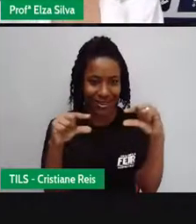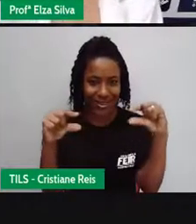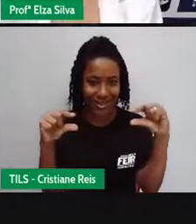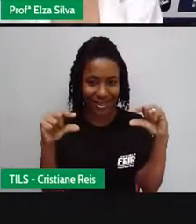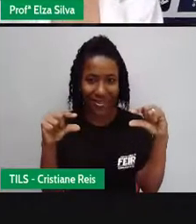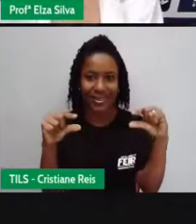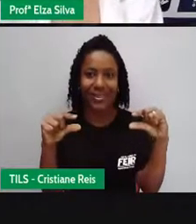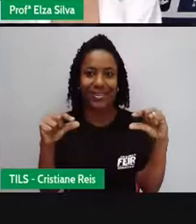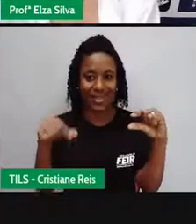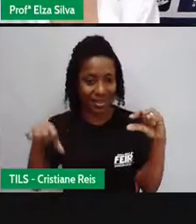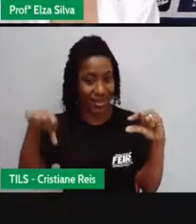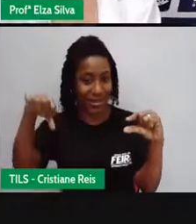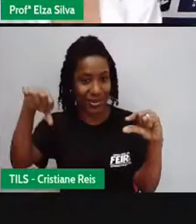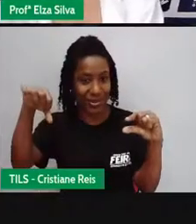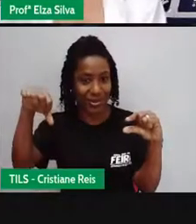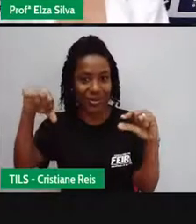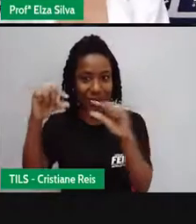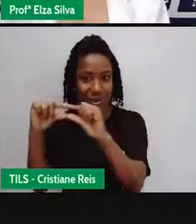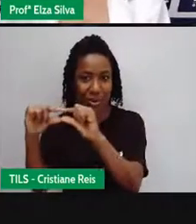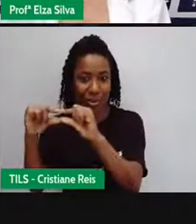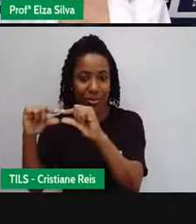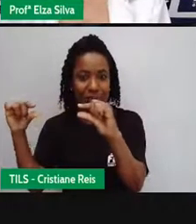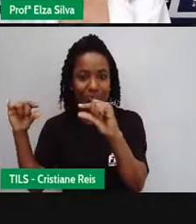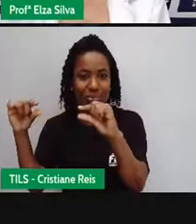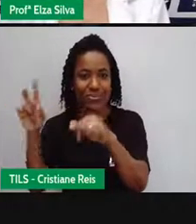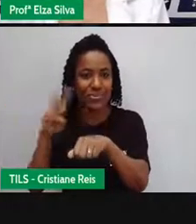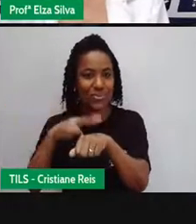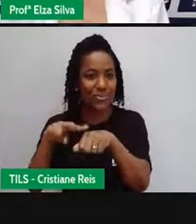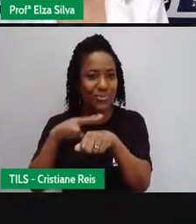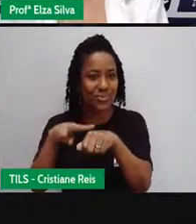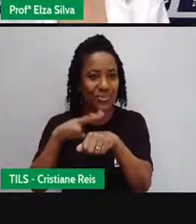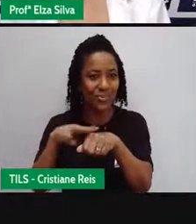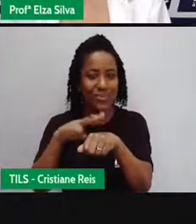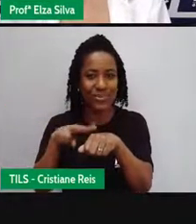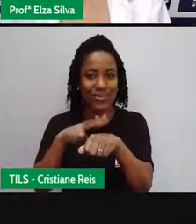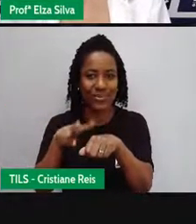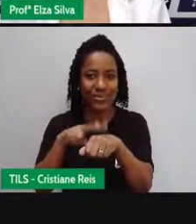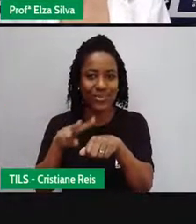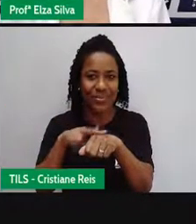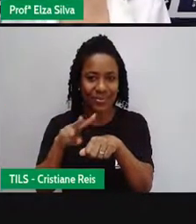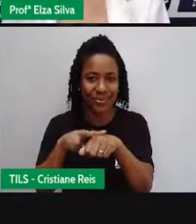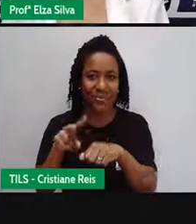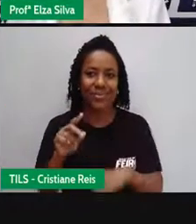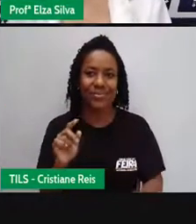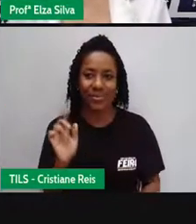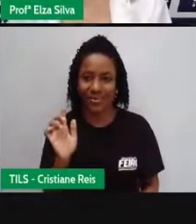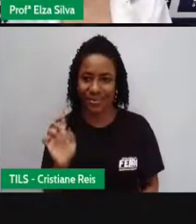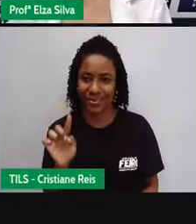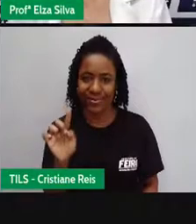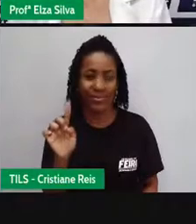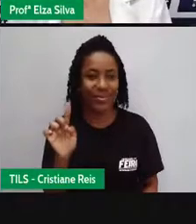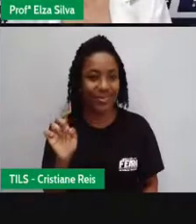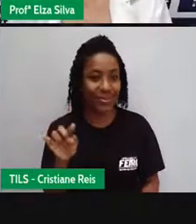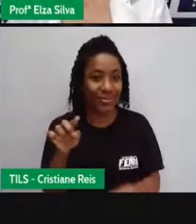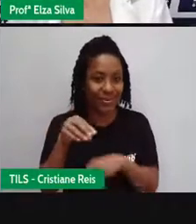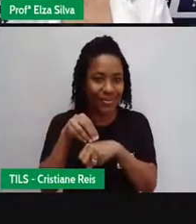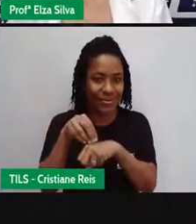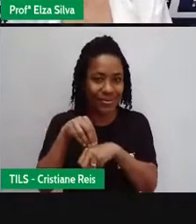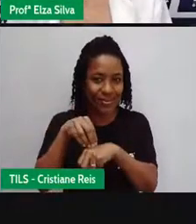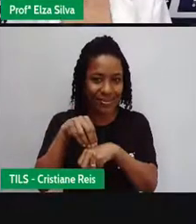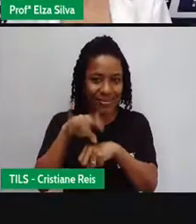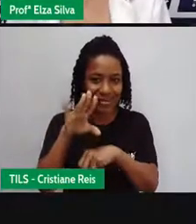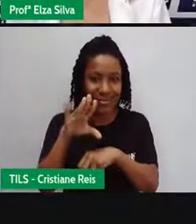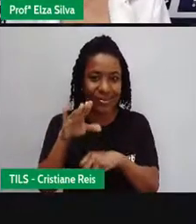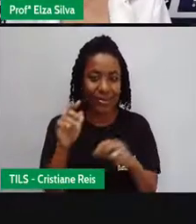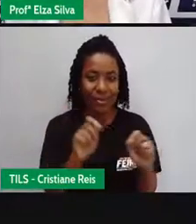do caça-palavras, ele vai pintar a palavrinha de verde e colocar uma dica. Clique na dica e você